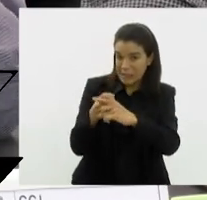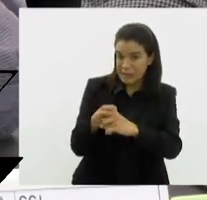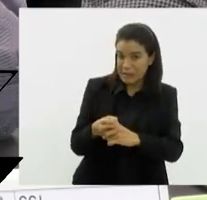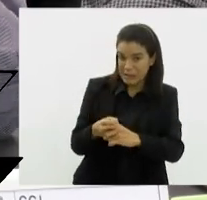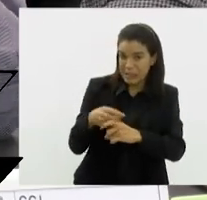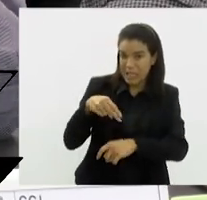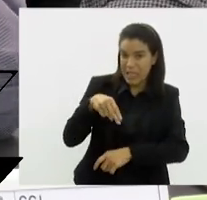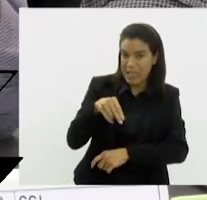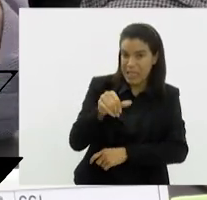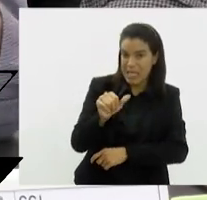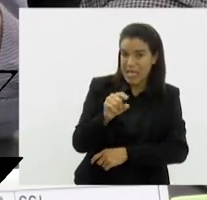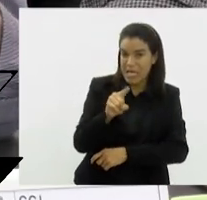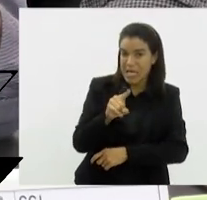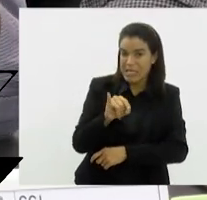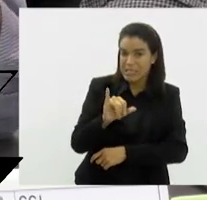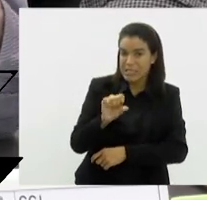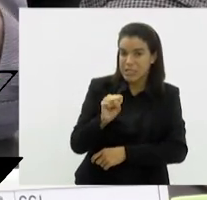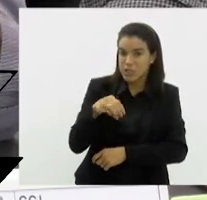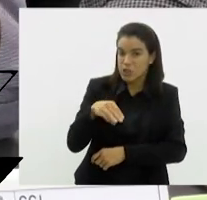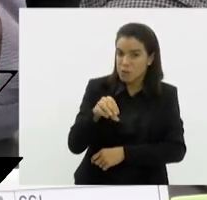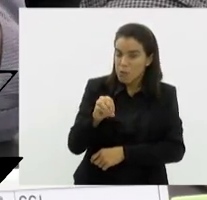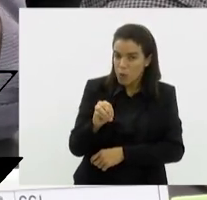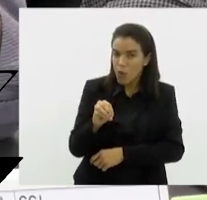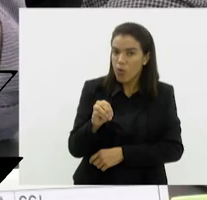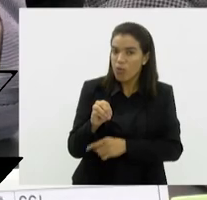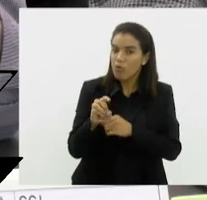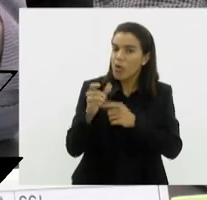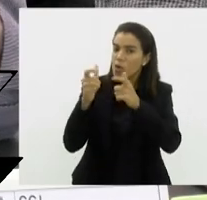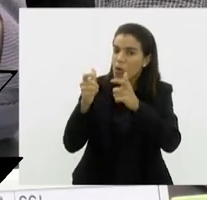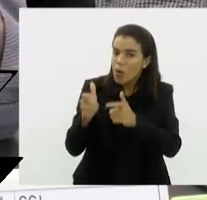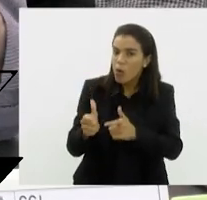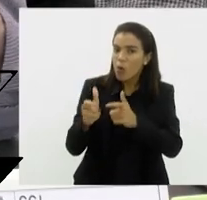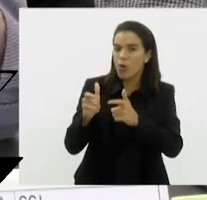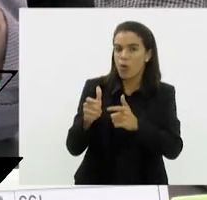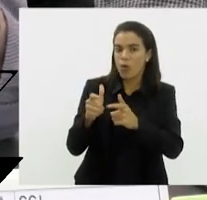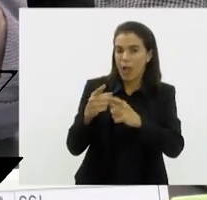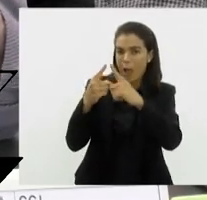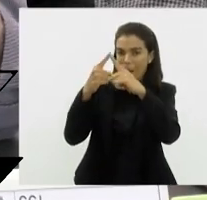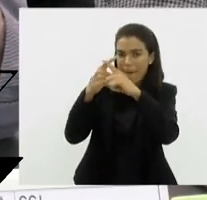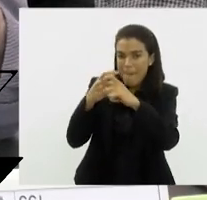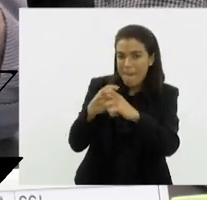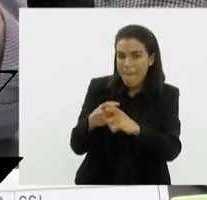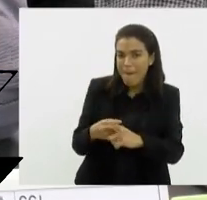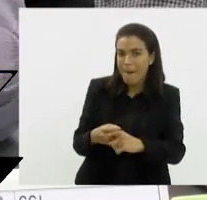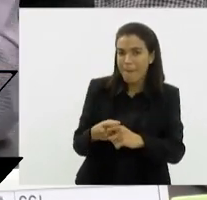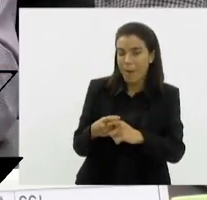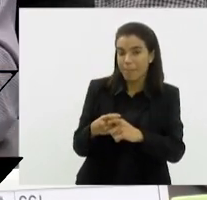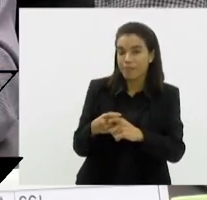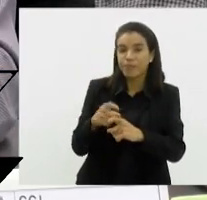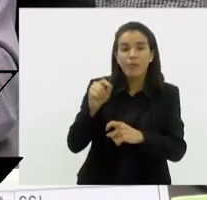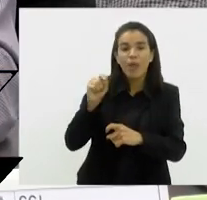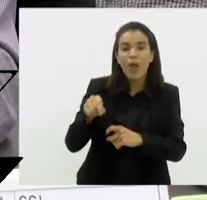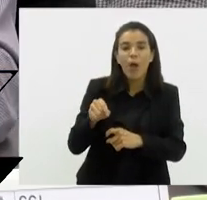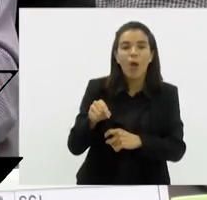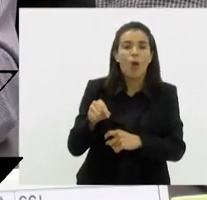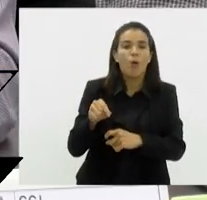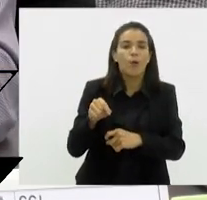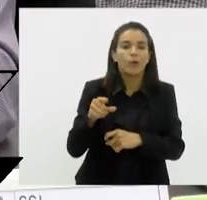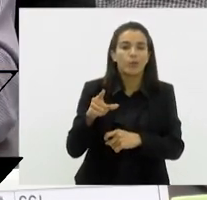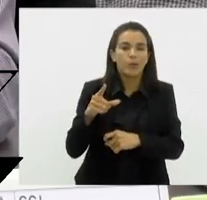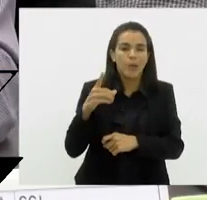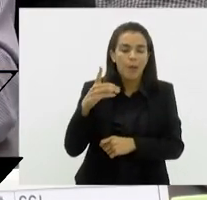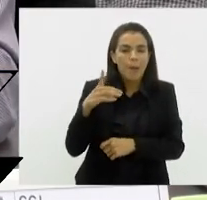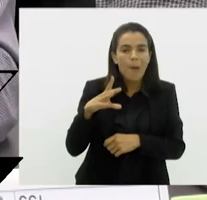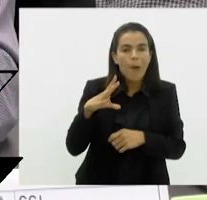eu próprio perdi dois tios-avós cremados em campos de concentração nazistas na Polônia. Então, dizer que isso deve ser